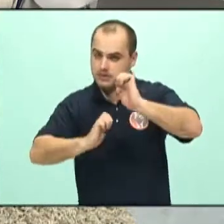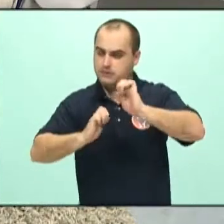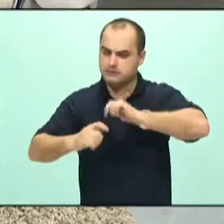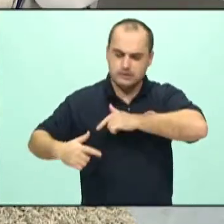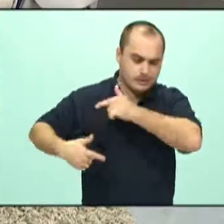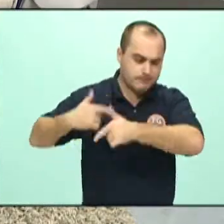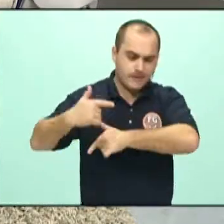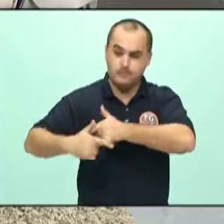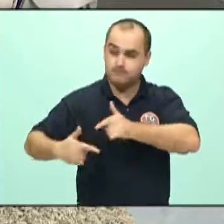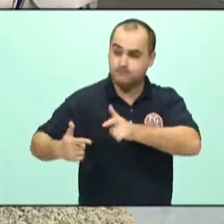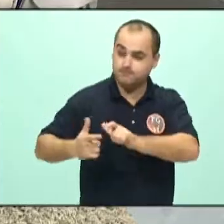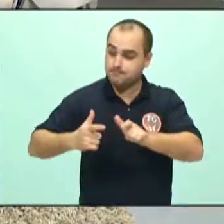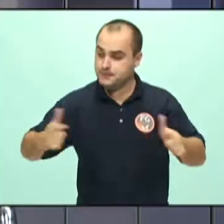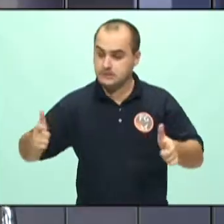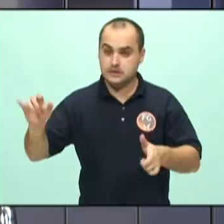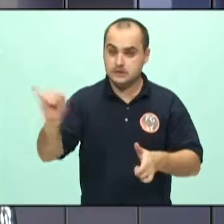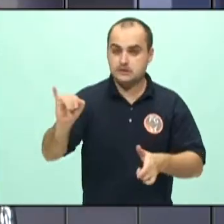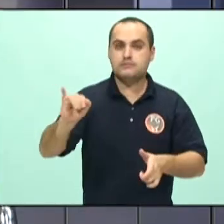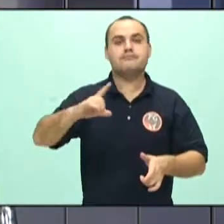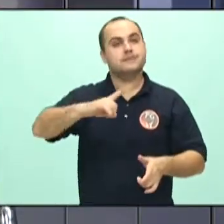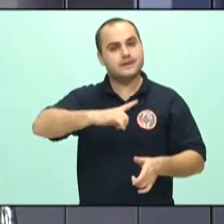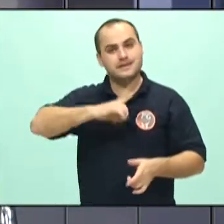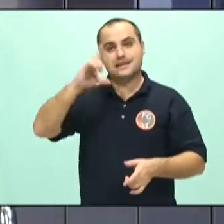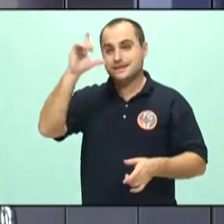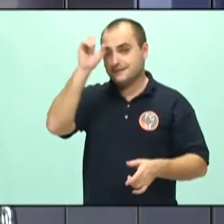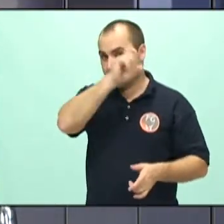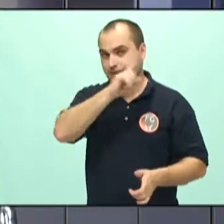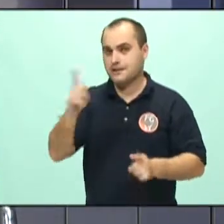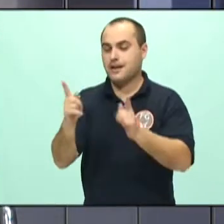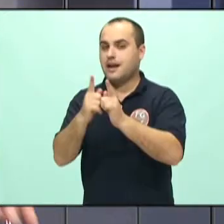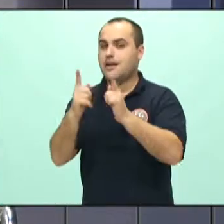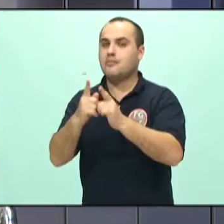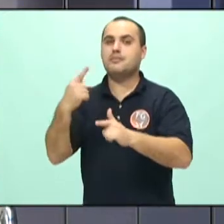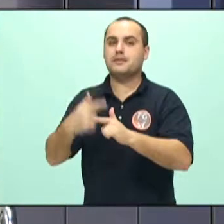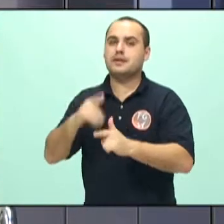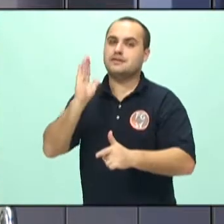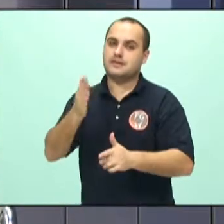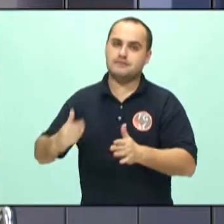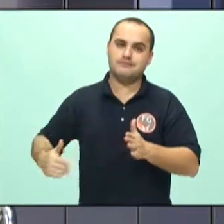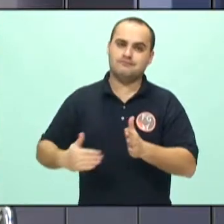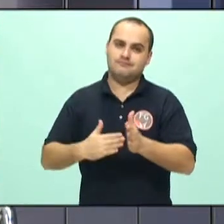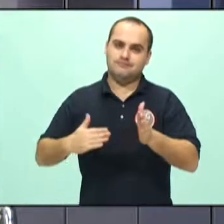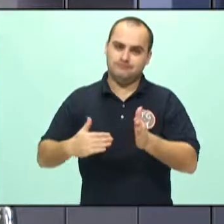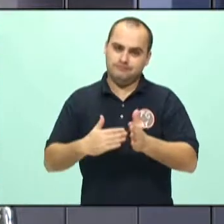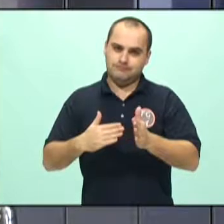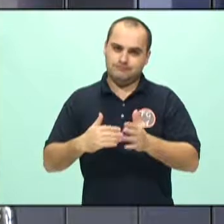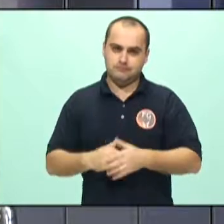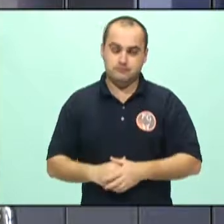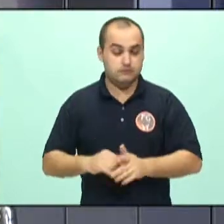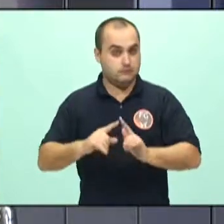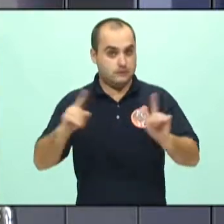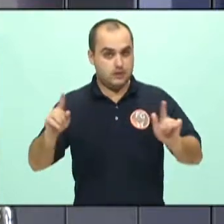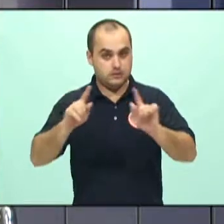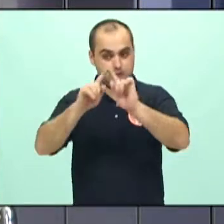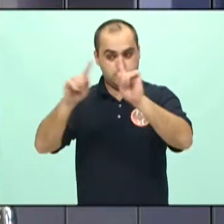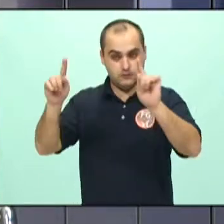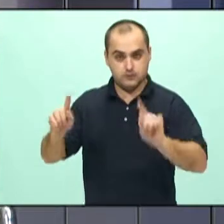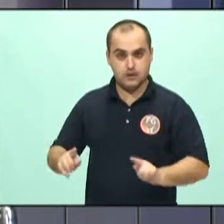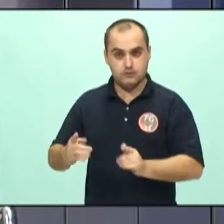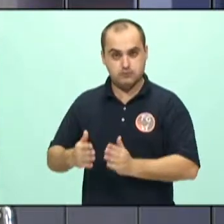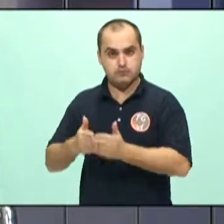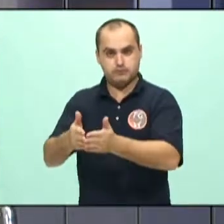para Itajaí, nós teríamos dificuldade até para atender, porque o nosso espaço físico está praticamente no limite. Mas nós, trabalhadores portuários, nós somos